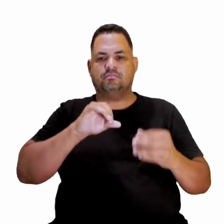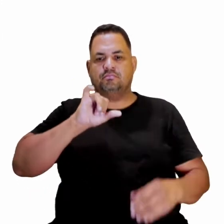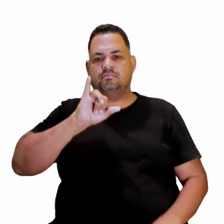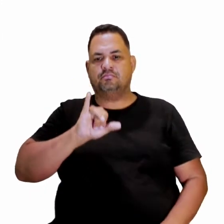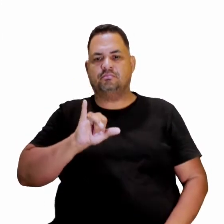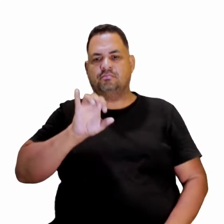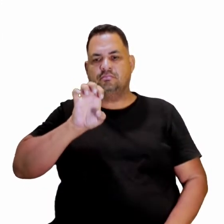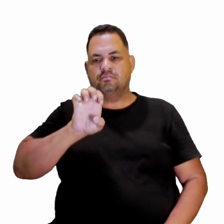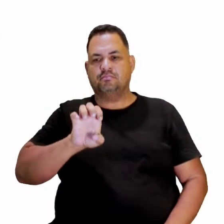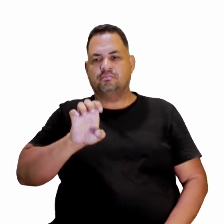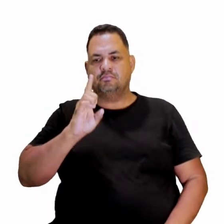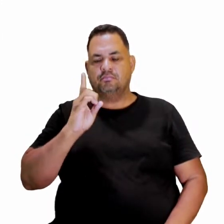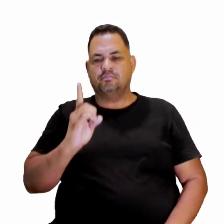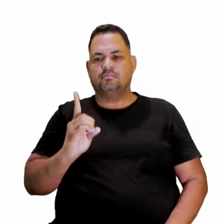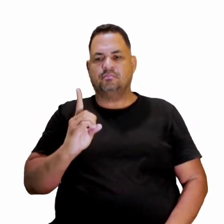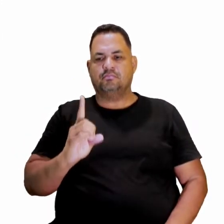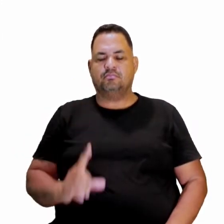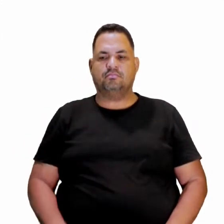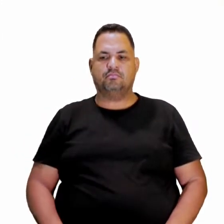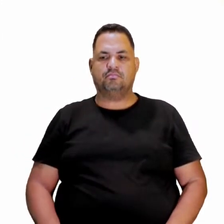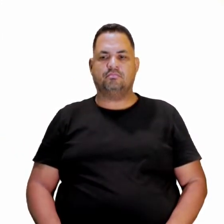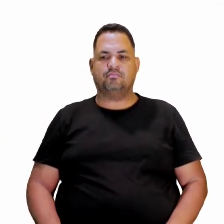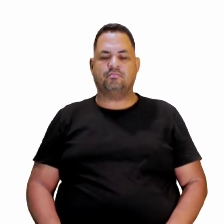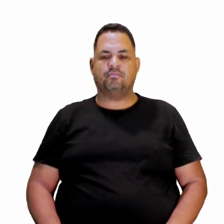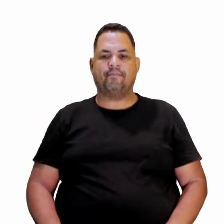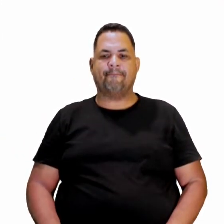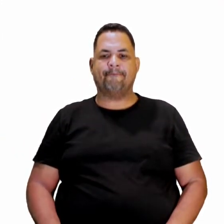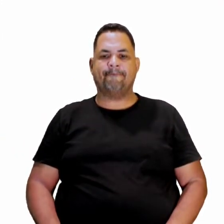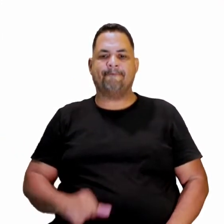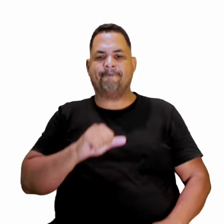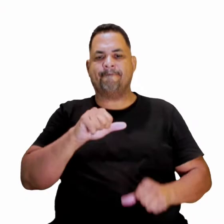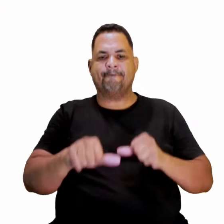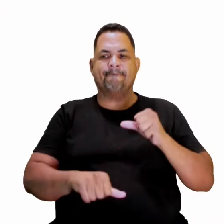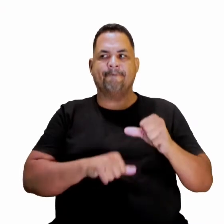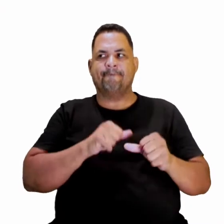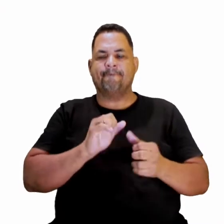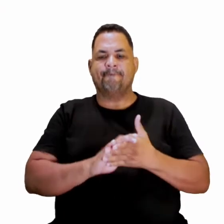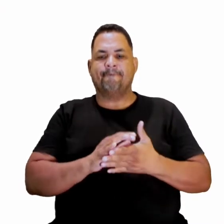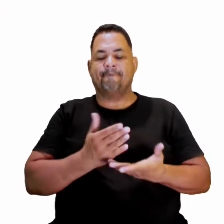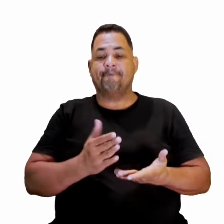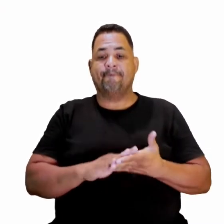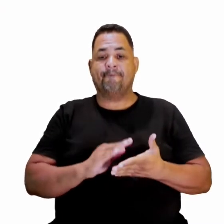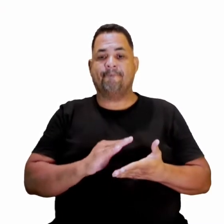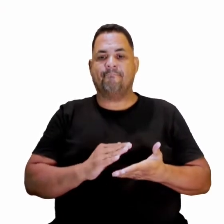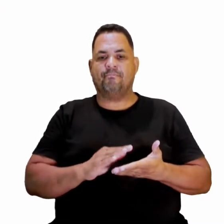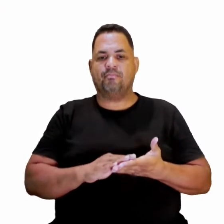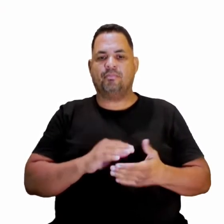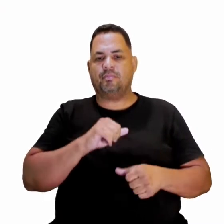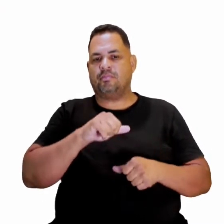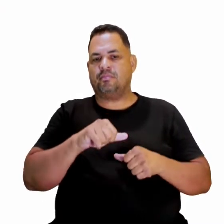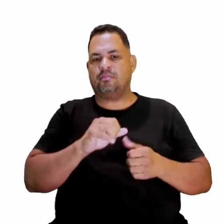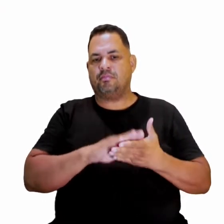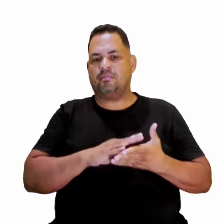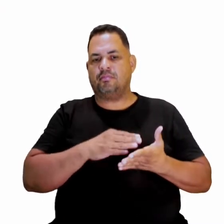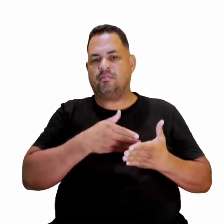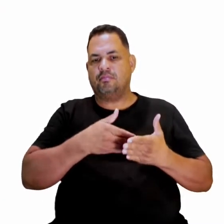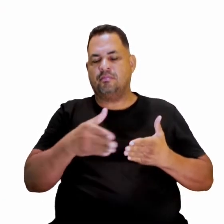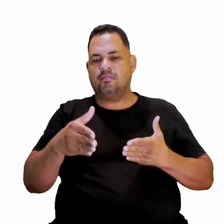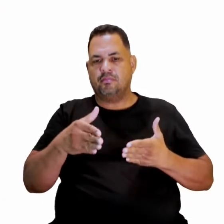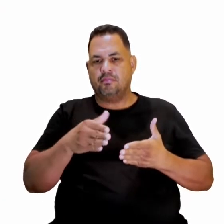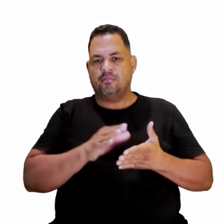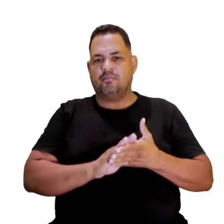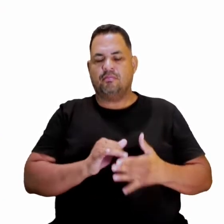I, E, D. Aí a mudança é bem maior, porque você vai tirar uma